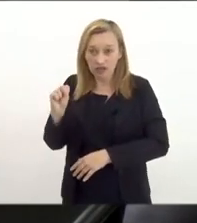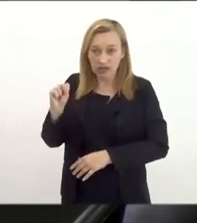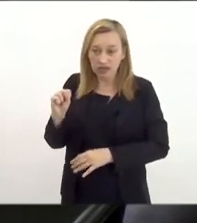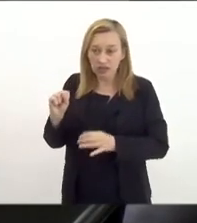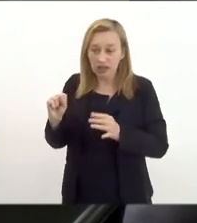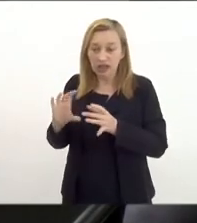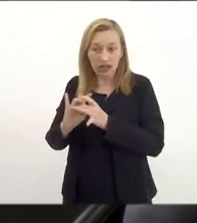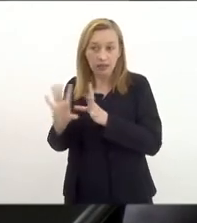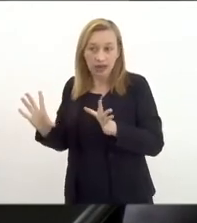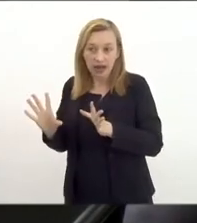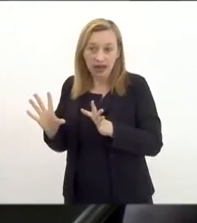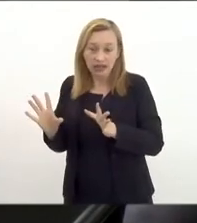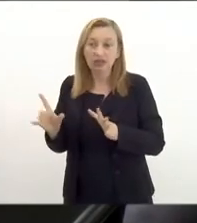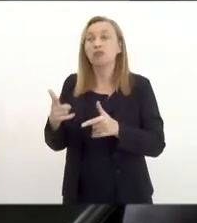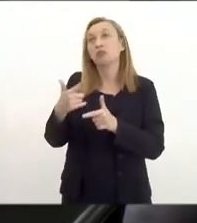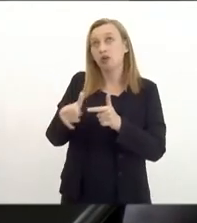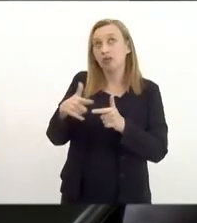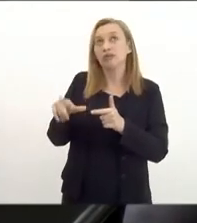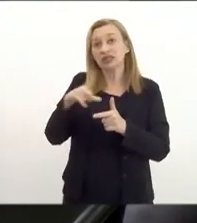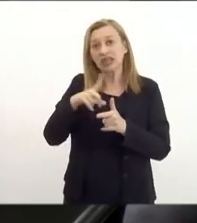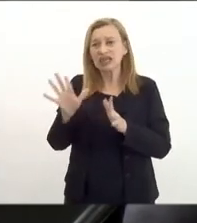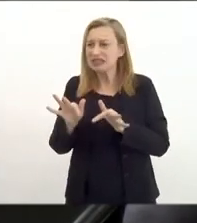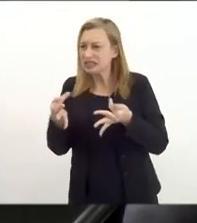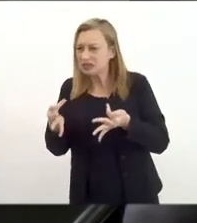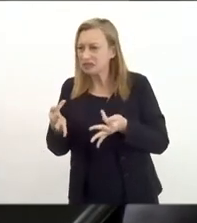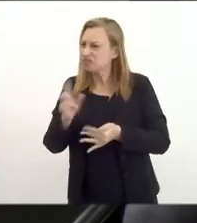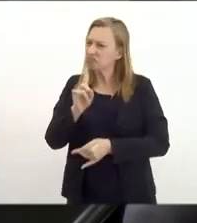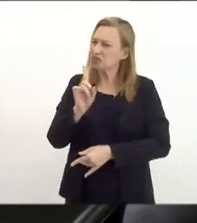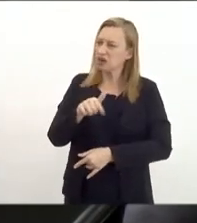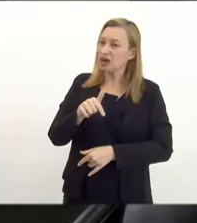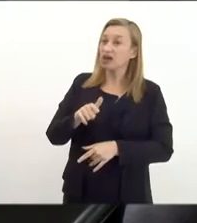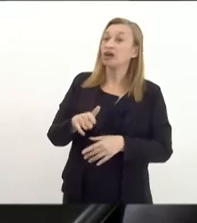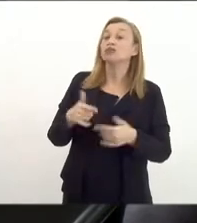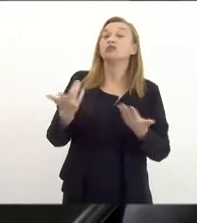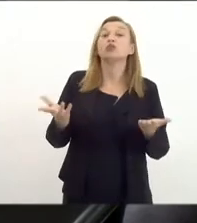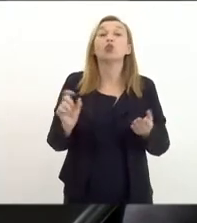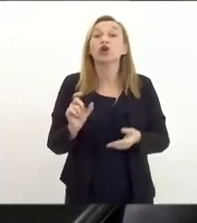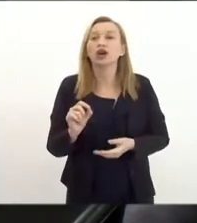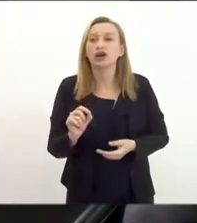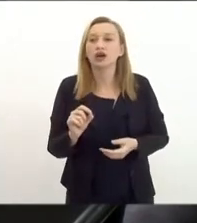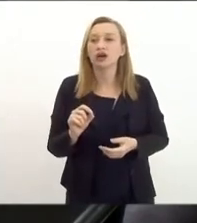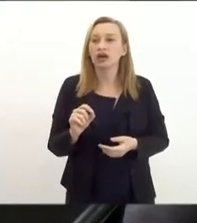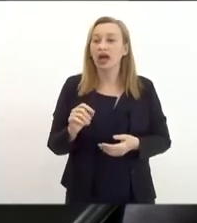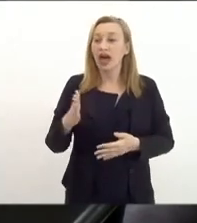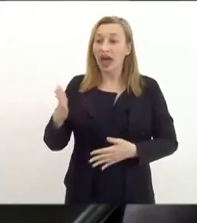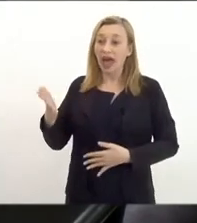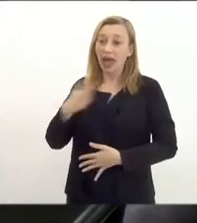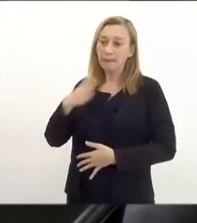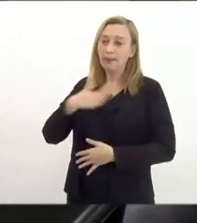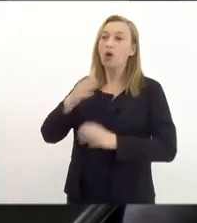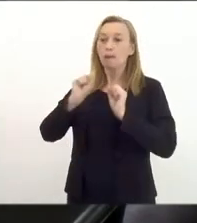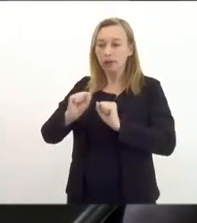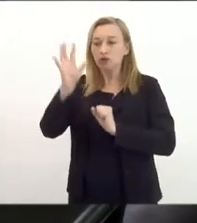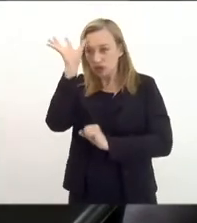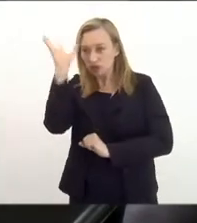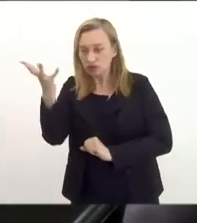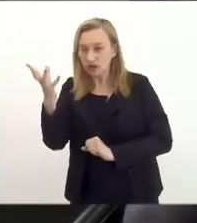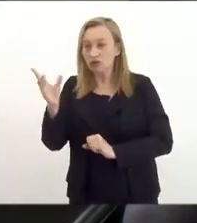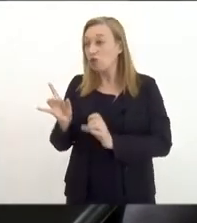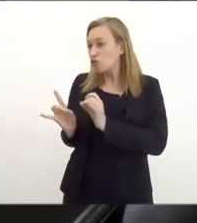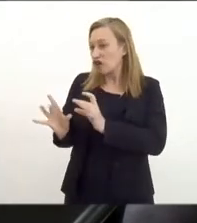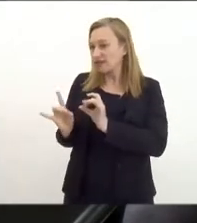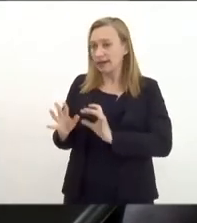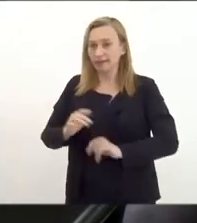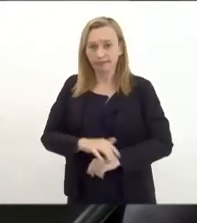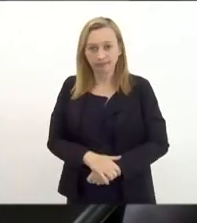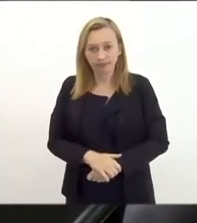que parece ser simples mas não é O que é o seguinte a ele é meu eu posso resolver vou botar para